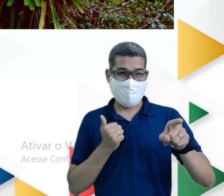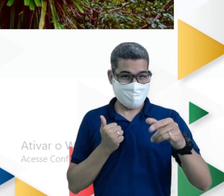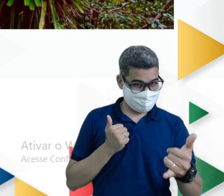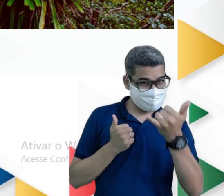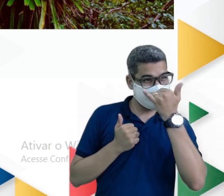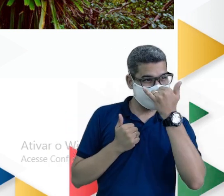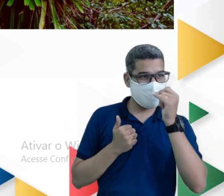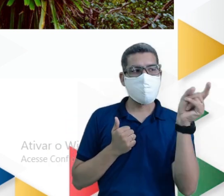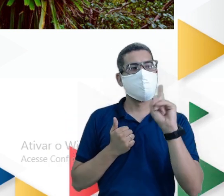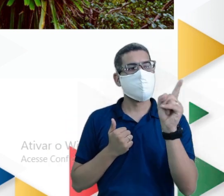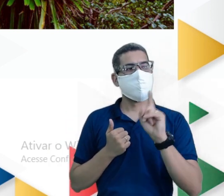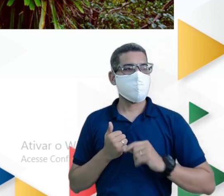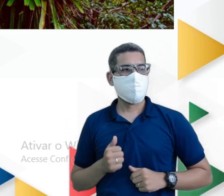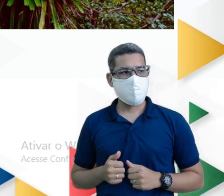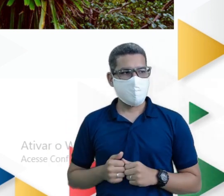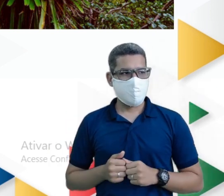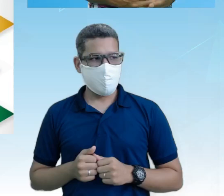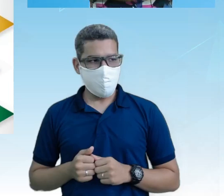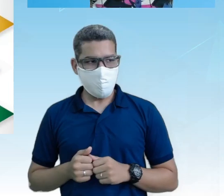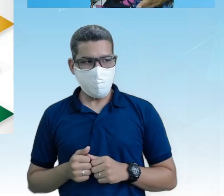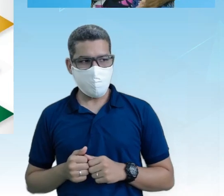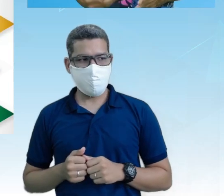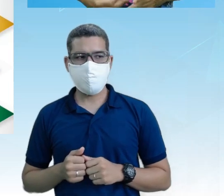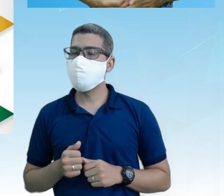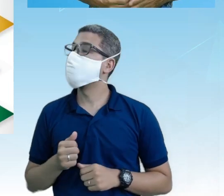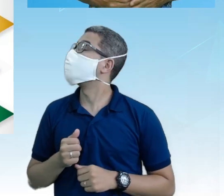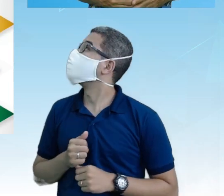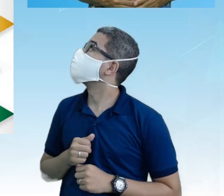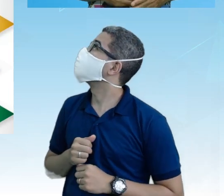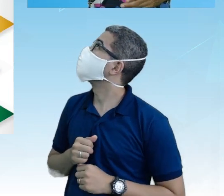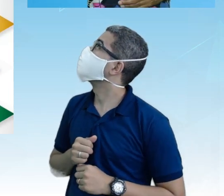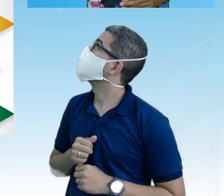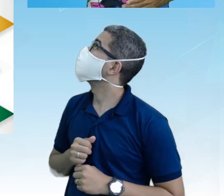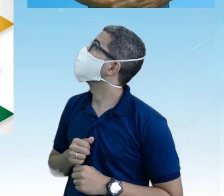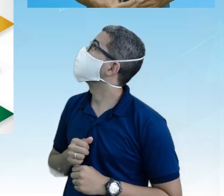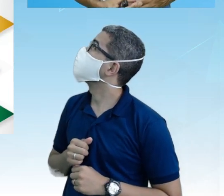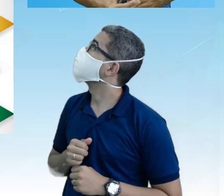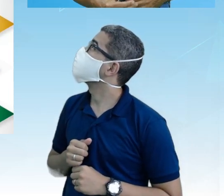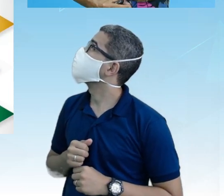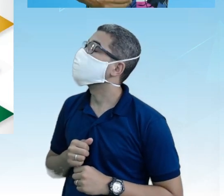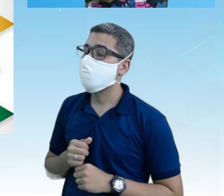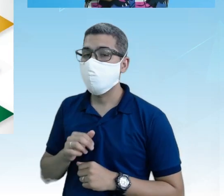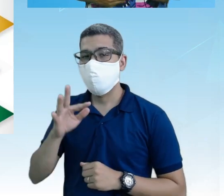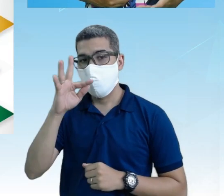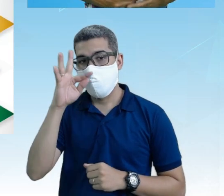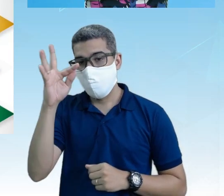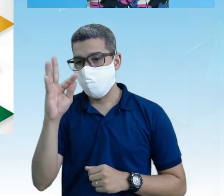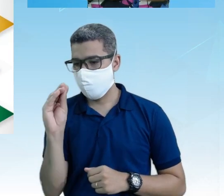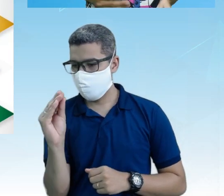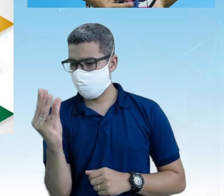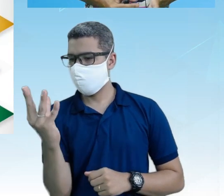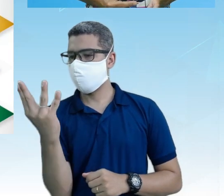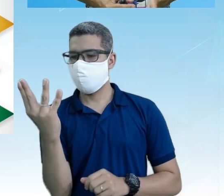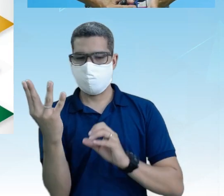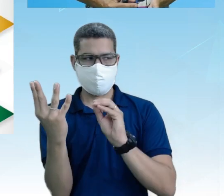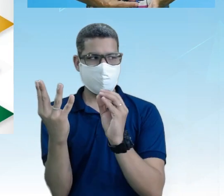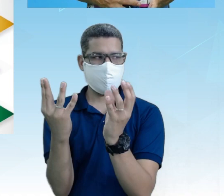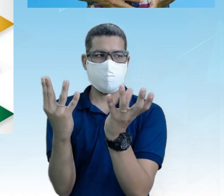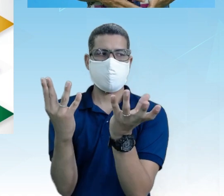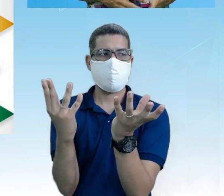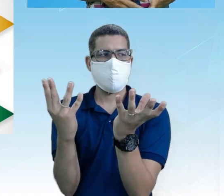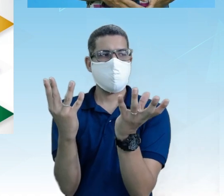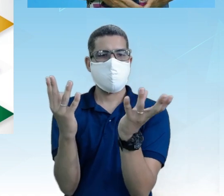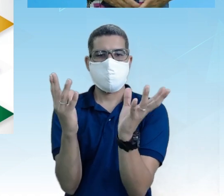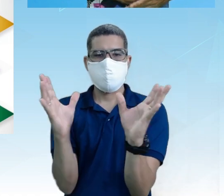na imagem, a gente tem orquídeas e bromélias que estão associadas a árvores de grande porte.